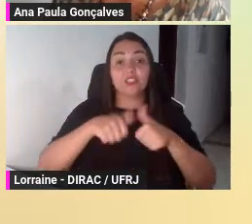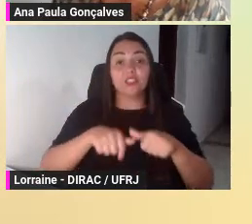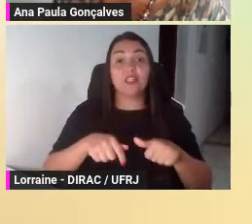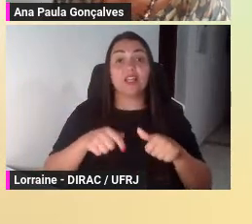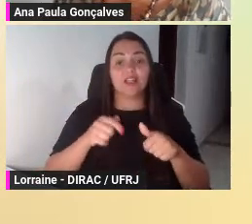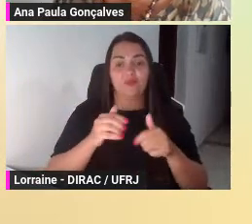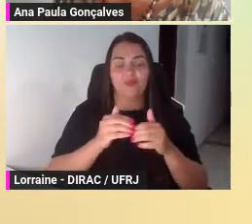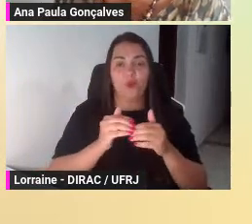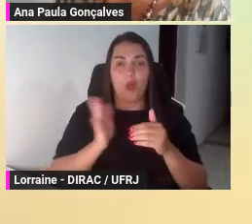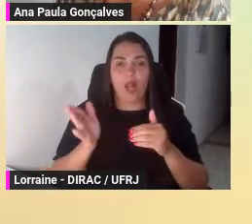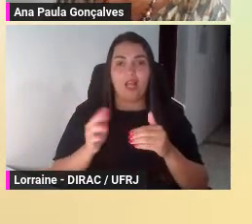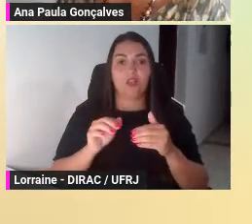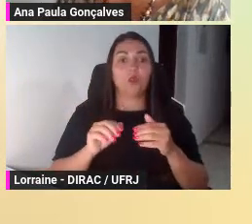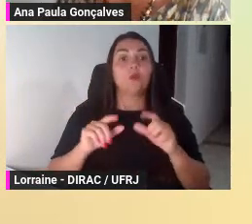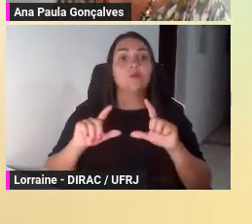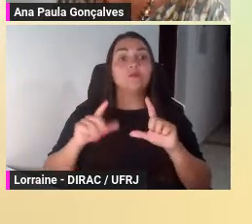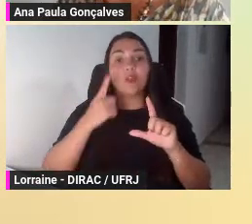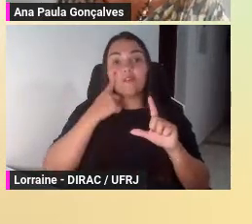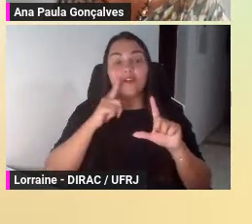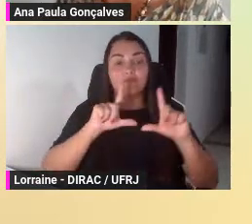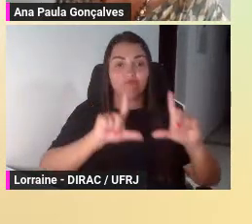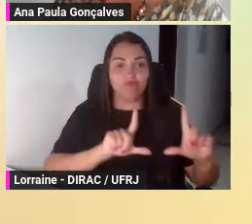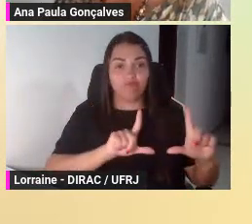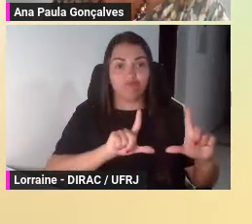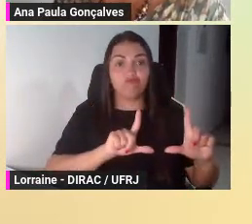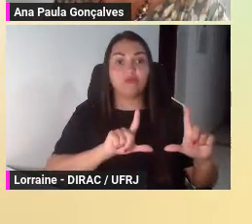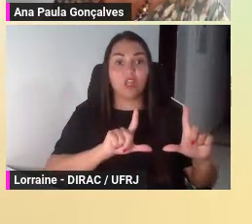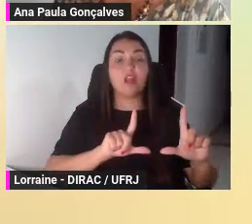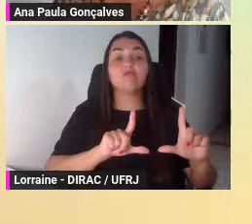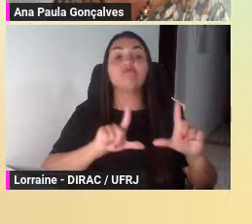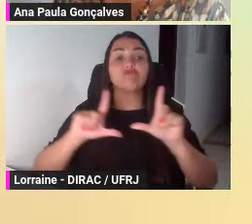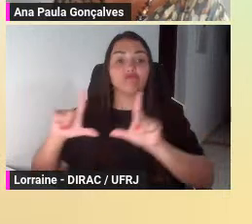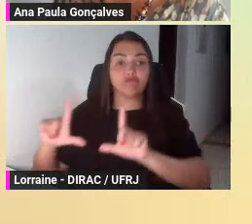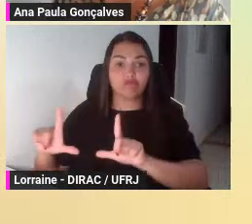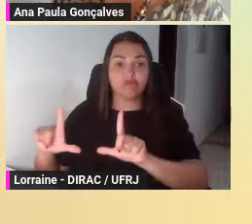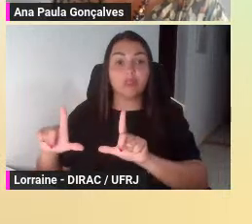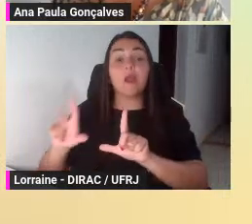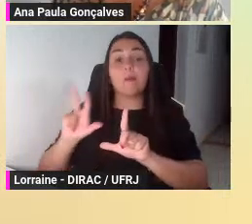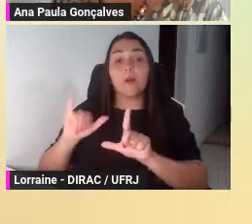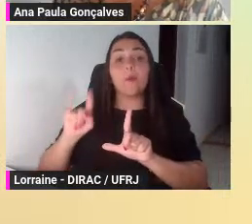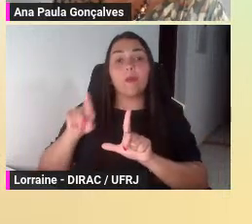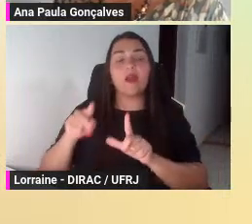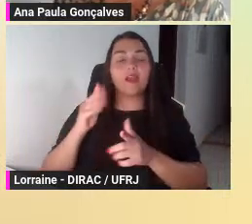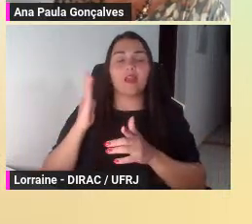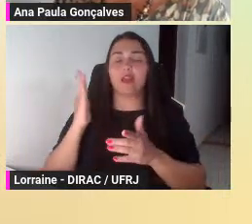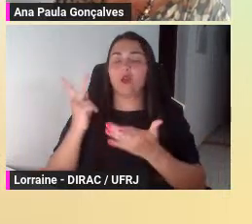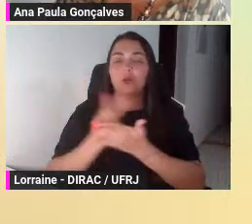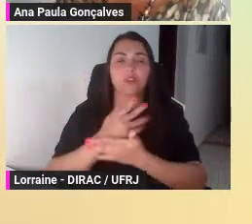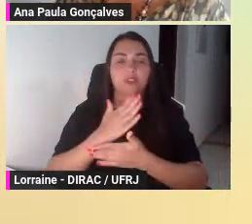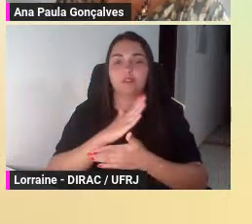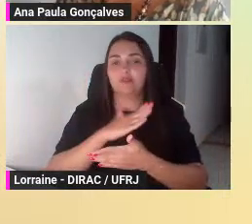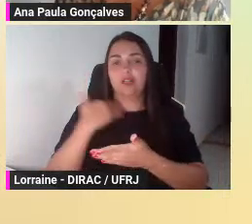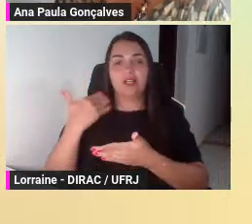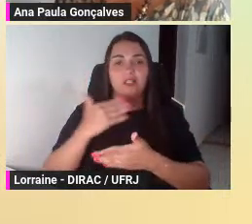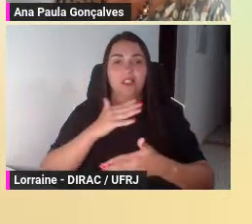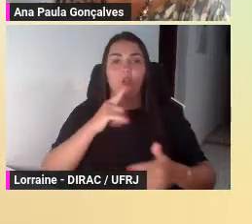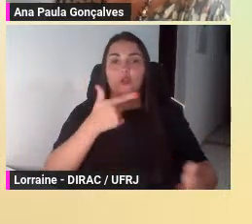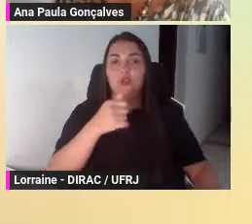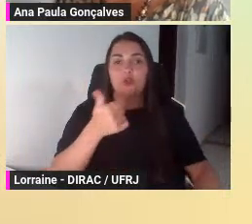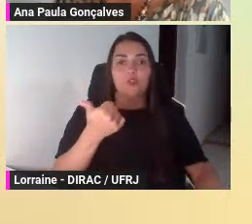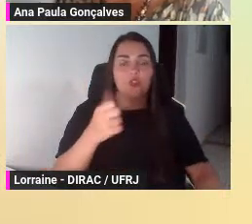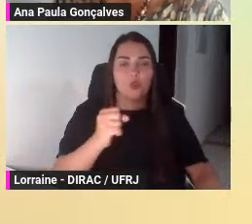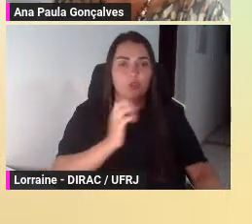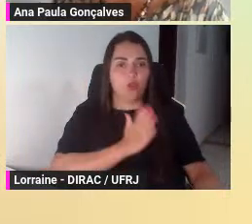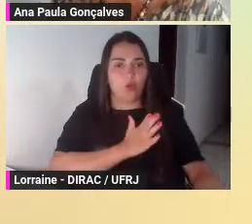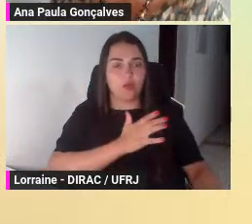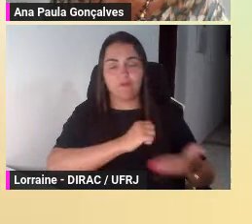pai é falecido, meu pai faleceu em 2018. Ele era cardiopata, infelizmente não deu para dar